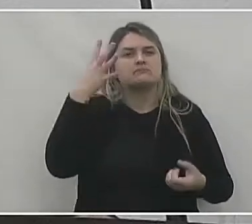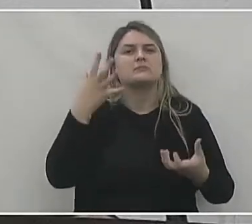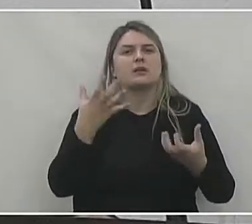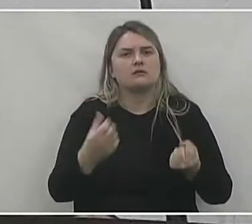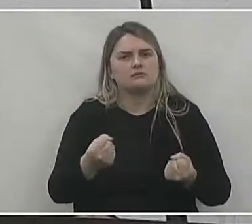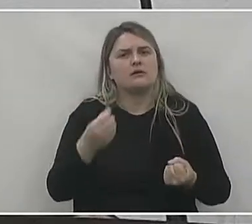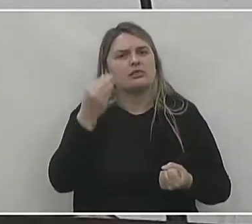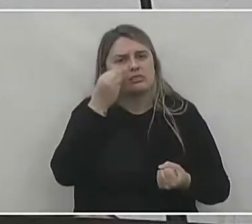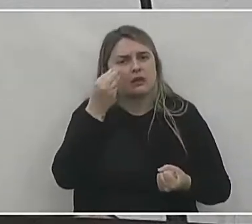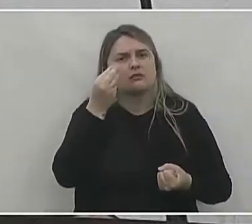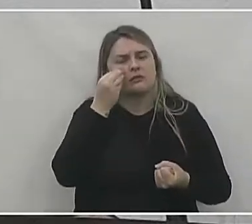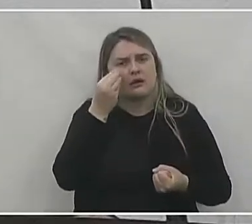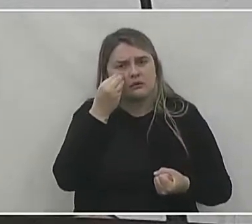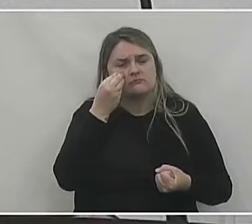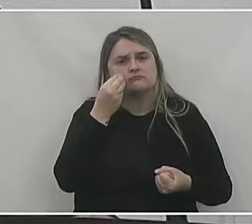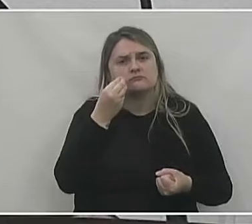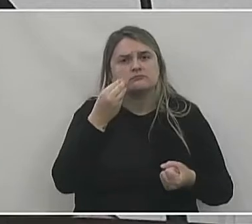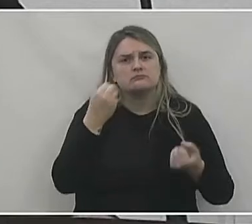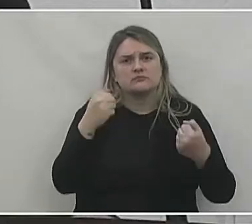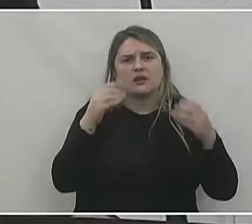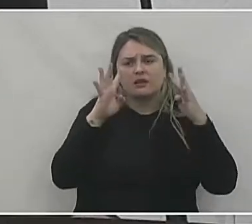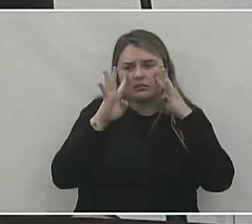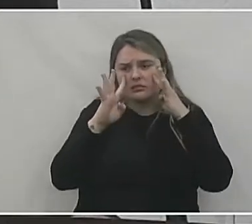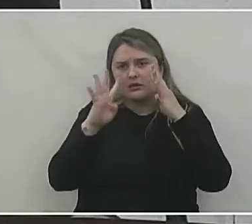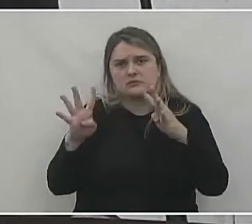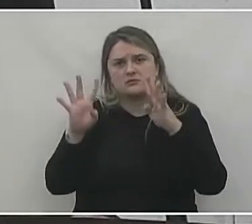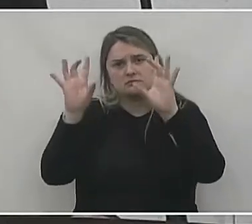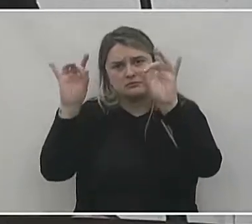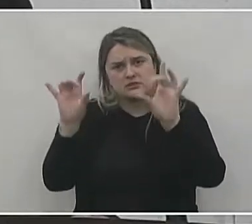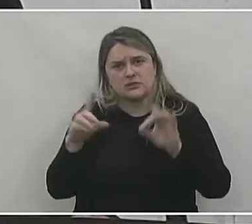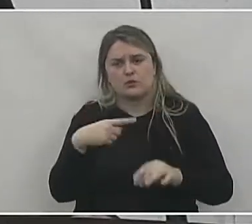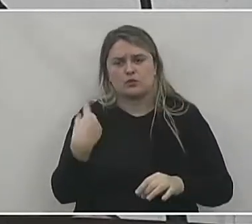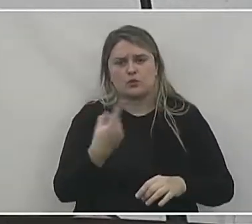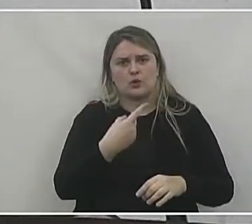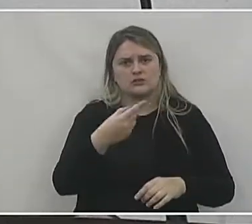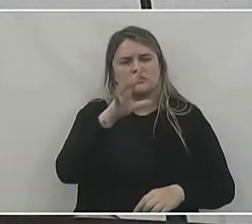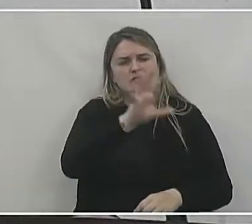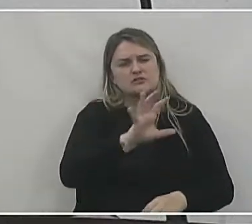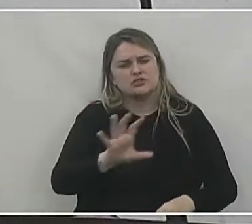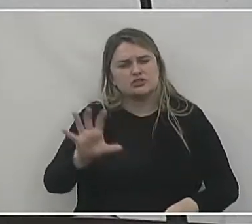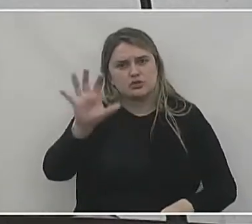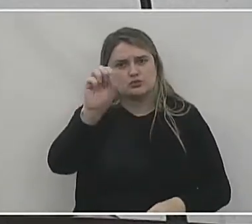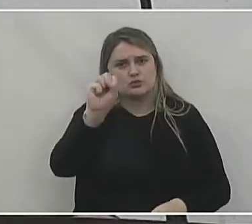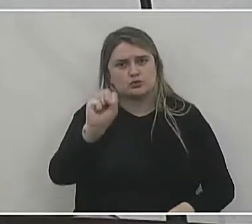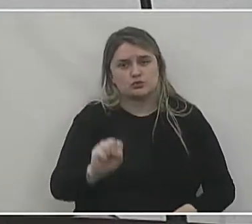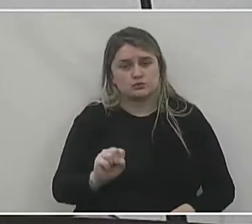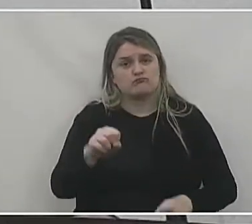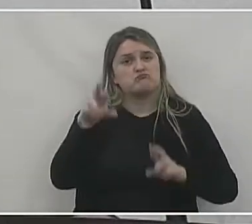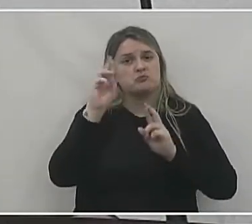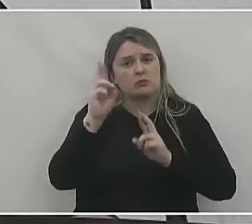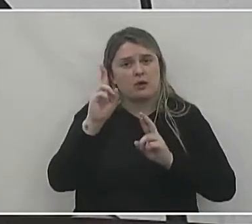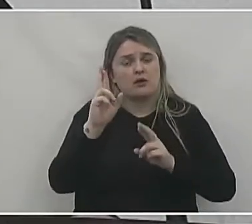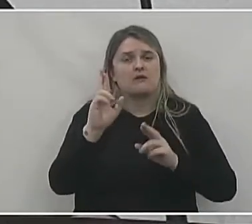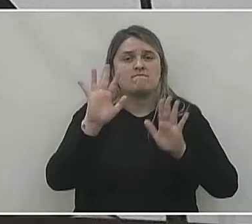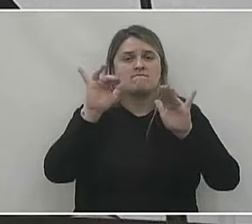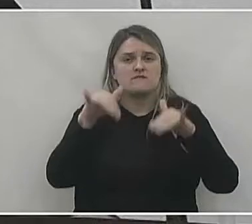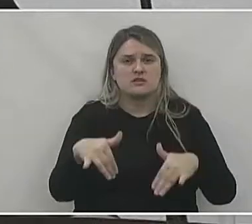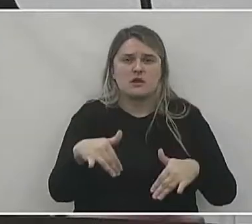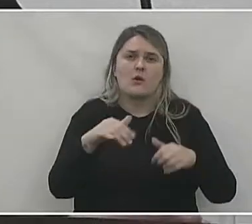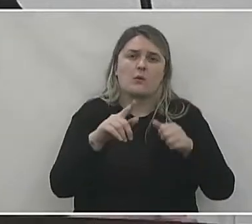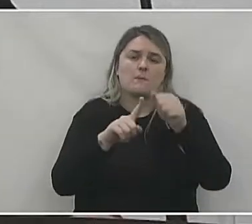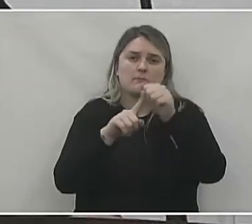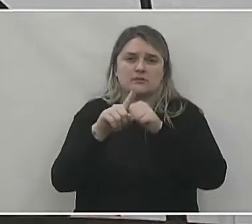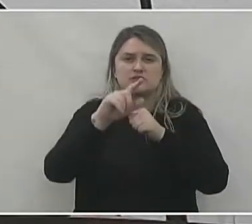para buscar dar uma atenção especial para a nossa região e espero que no final desse mandato, lá